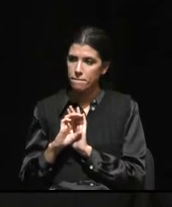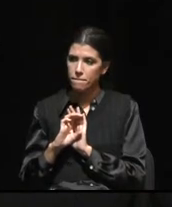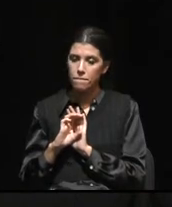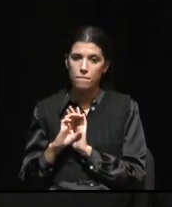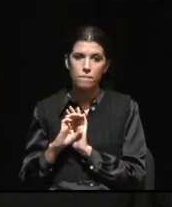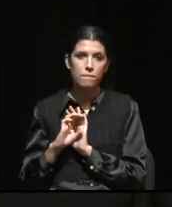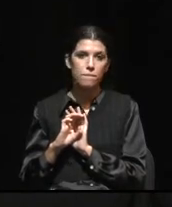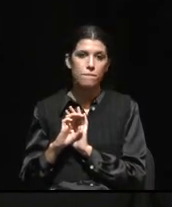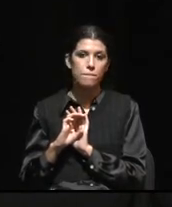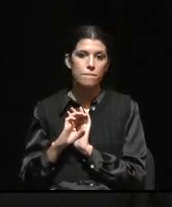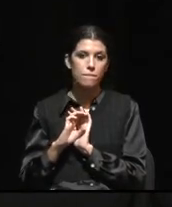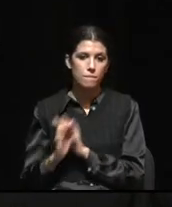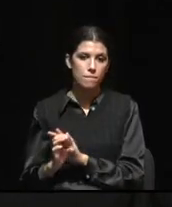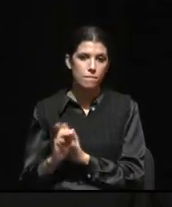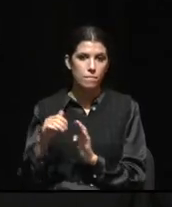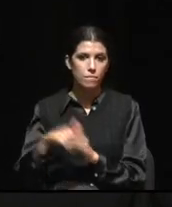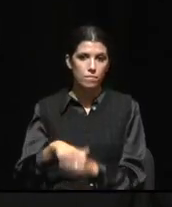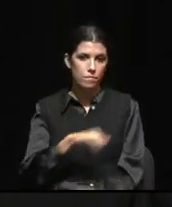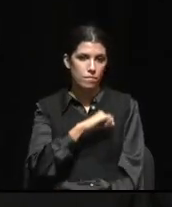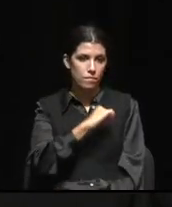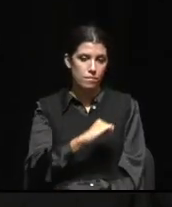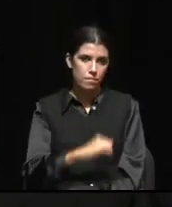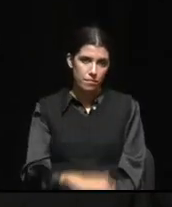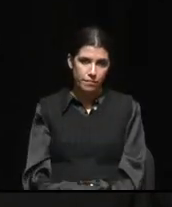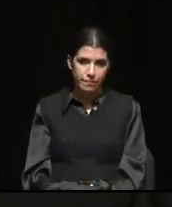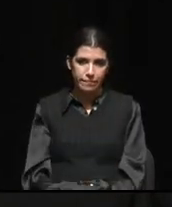votou votaram contra